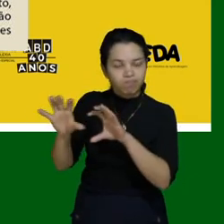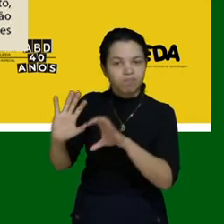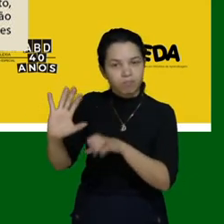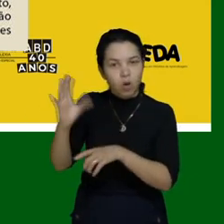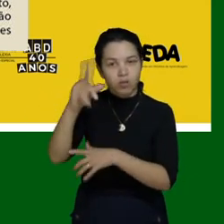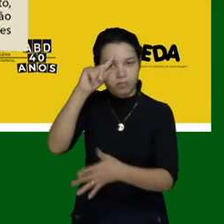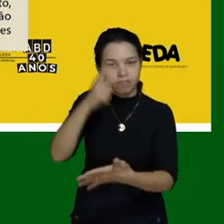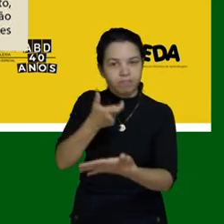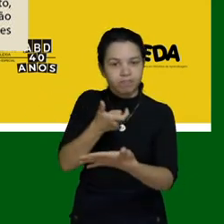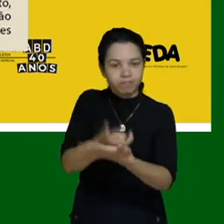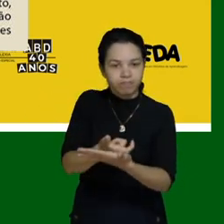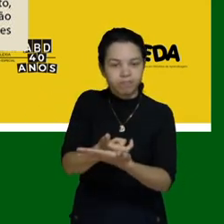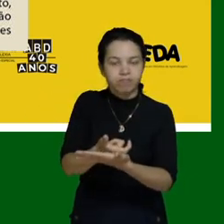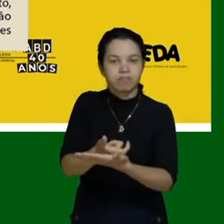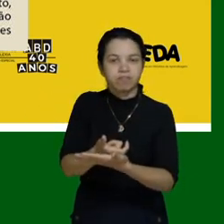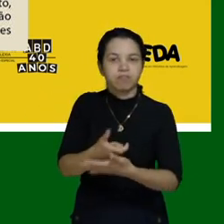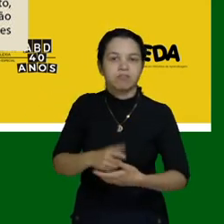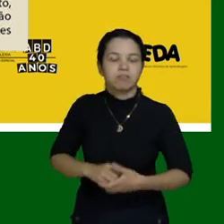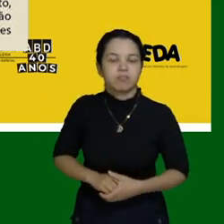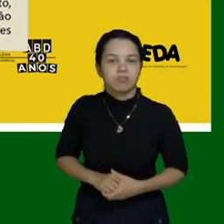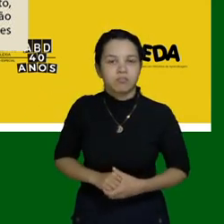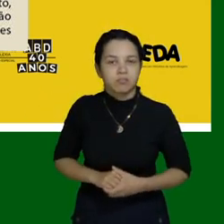dispraxia da incoordenação